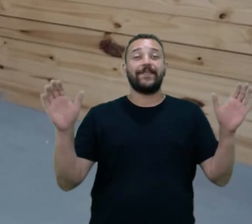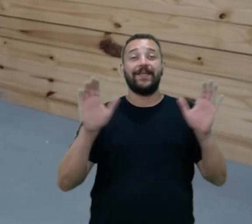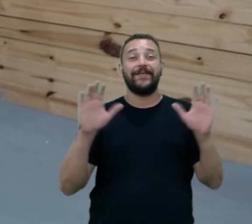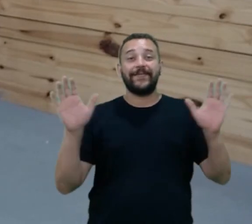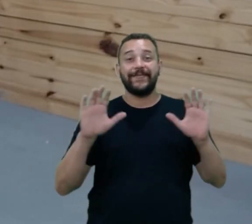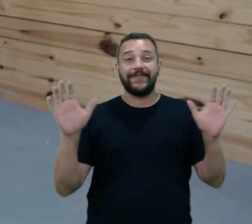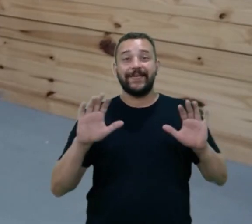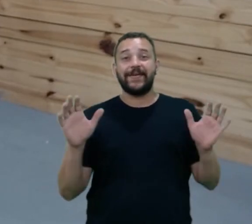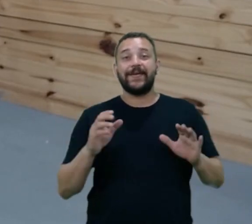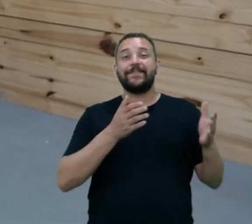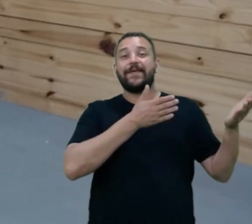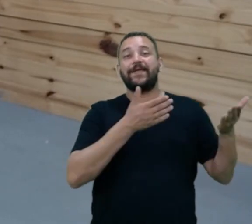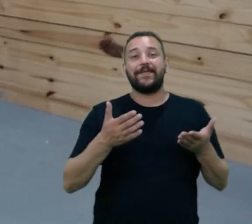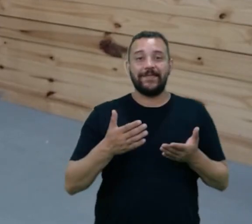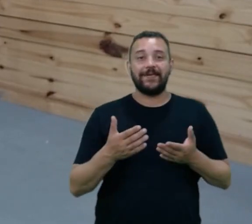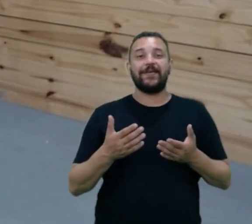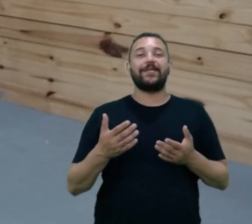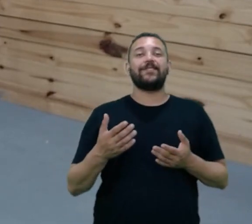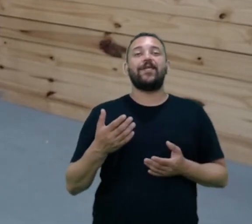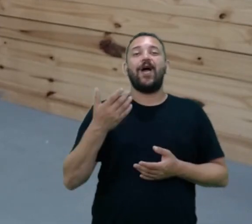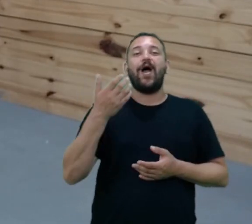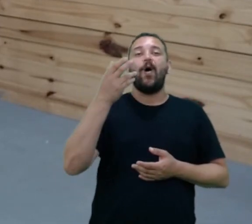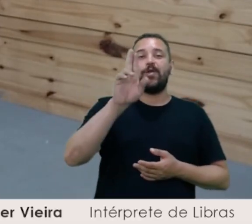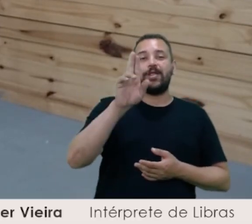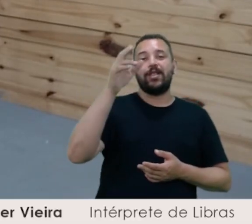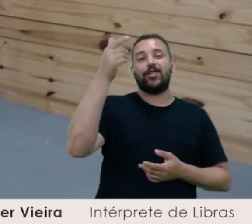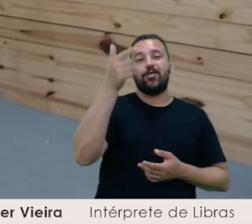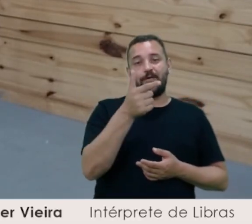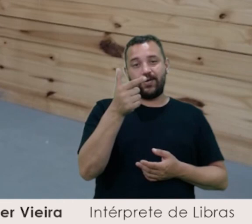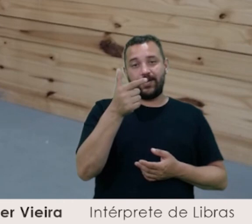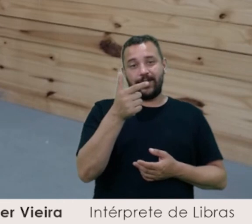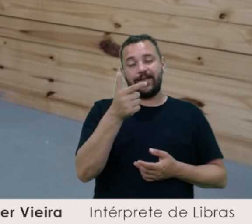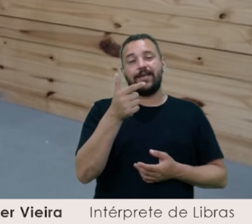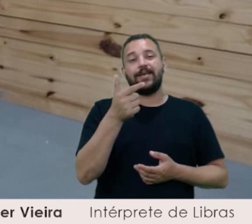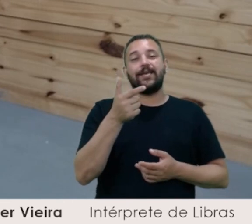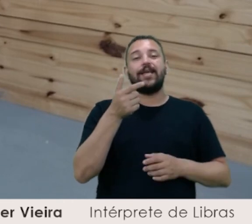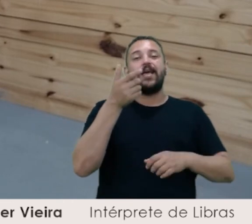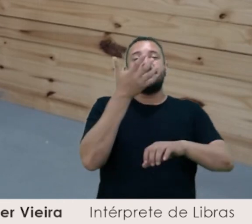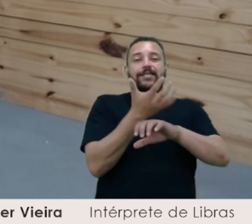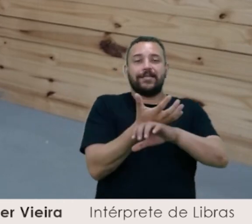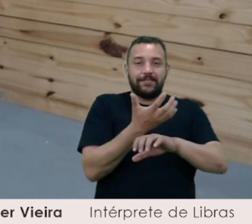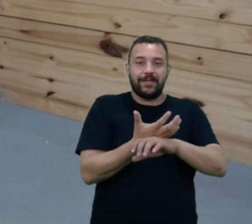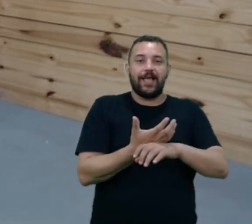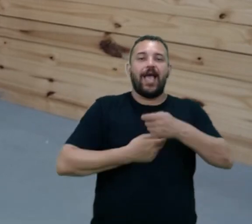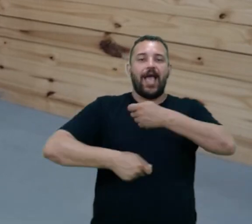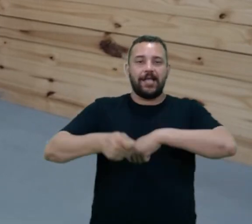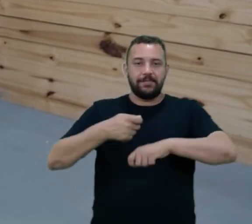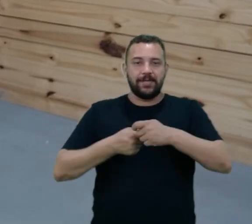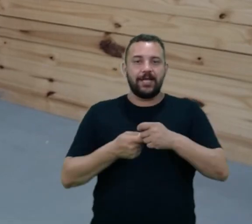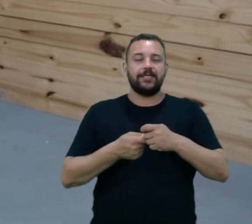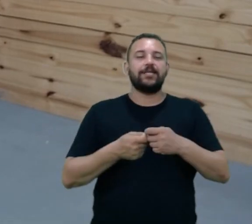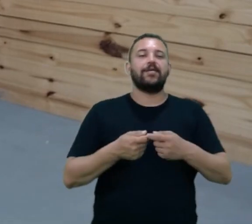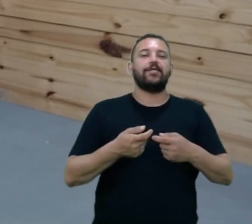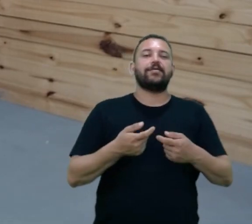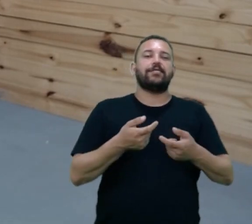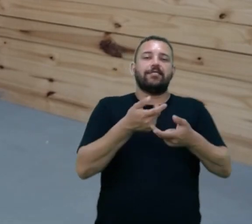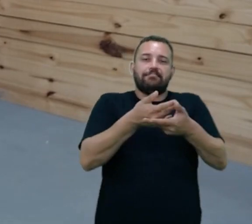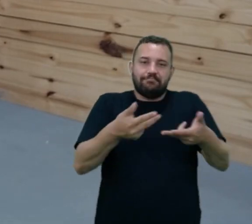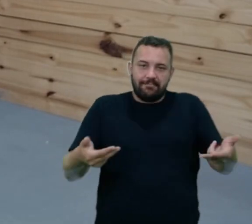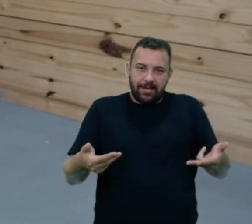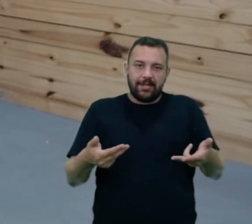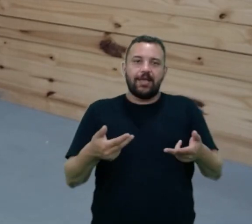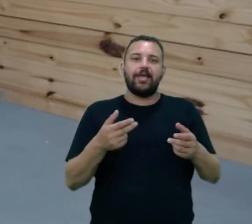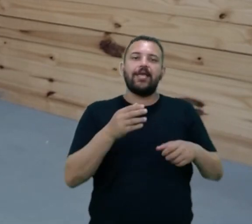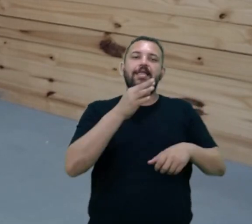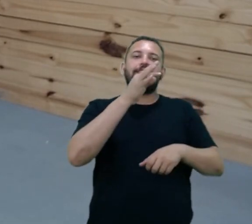Olá, sejam bem-vindos à unidade 2 da disciplina Administração de Materiais do curso Técnico